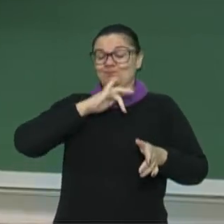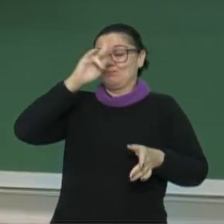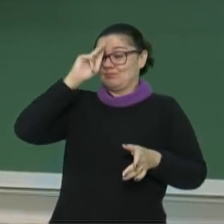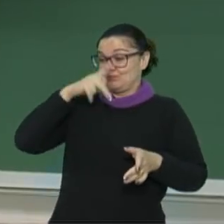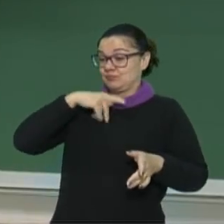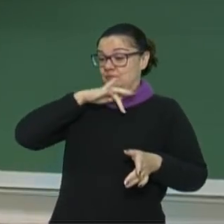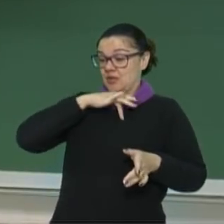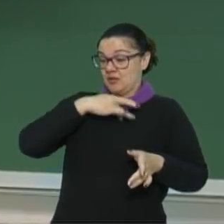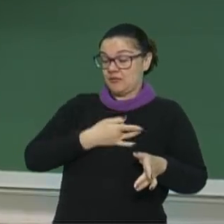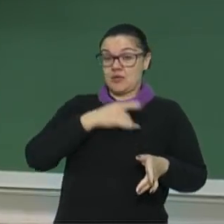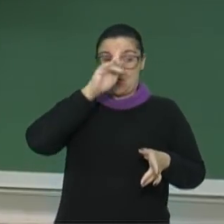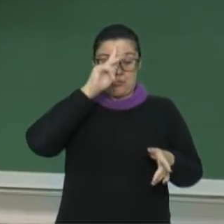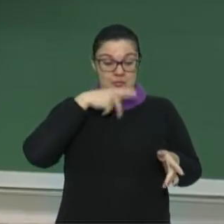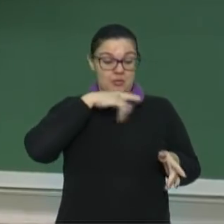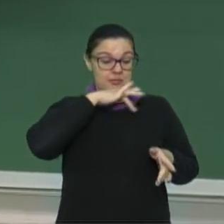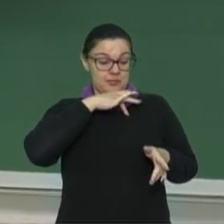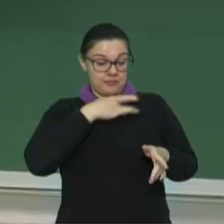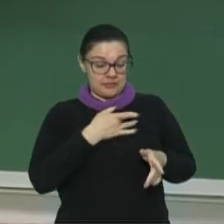coisa muito